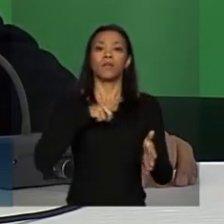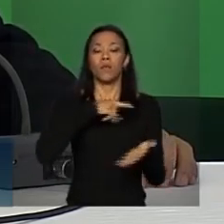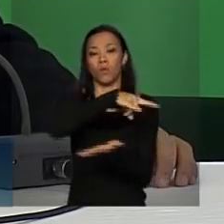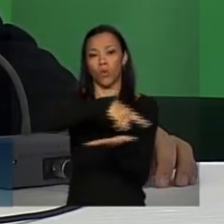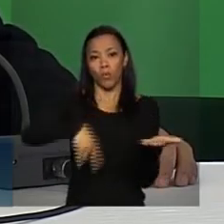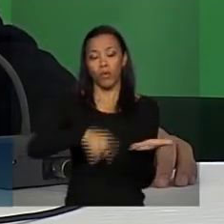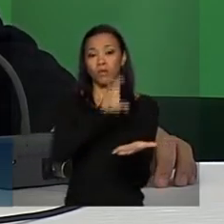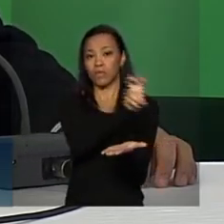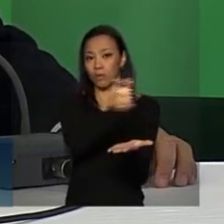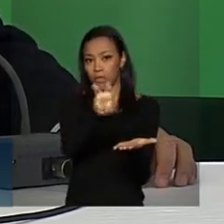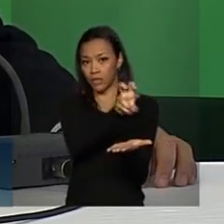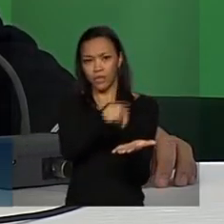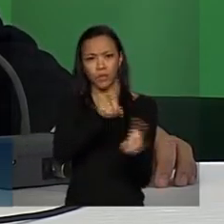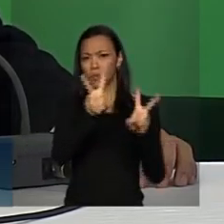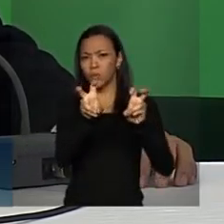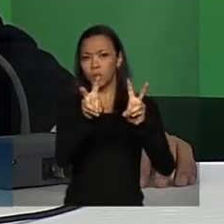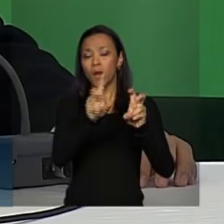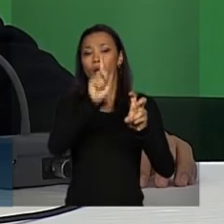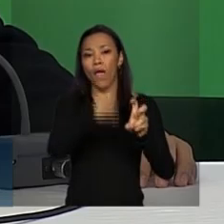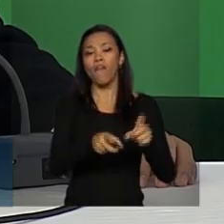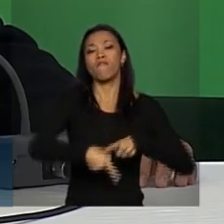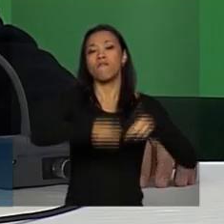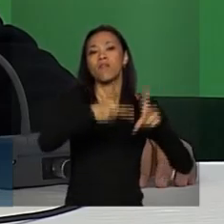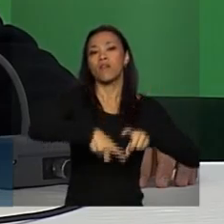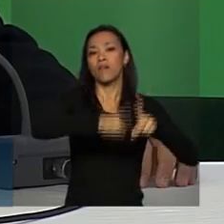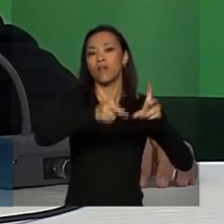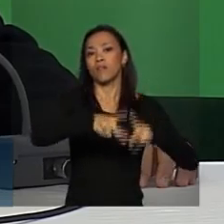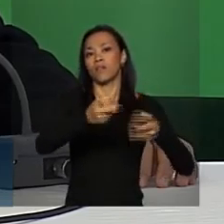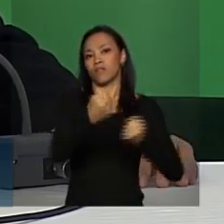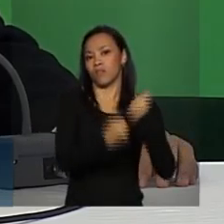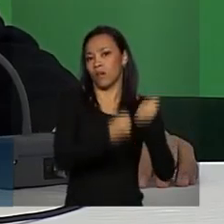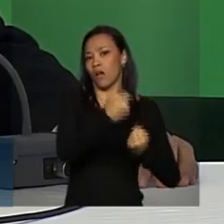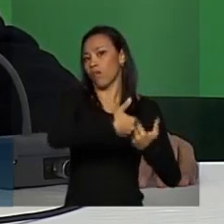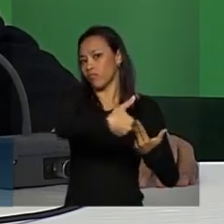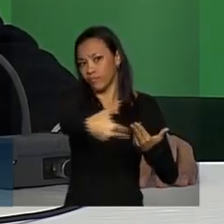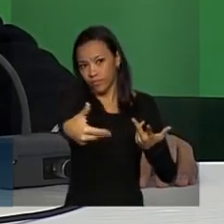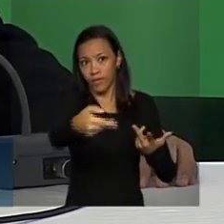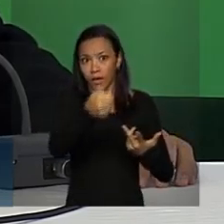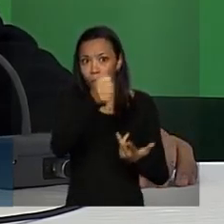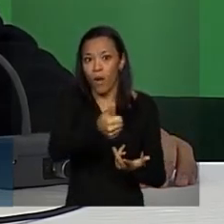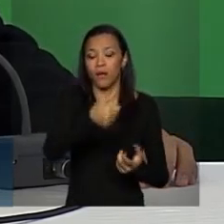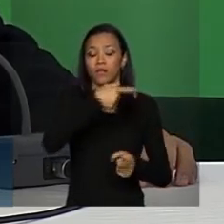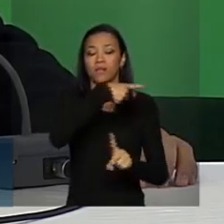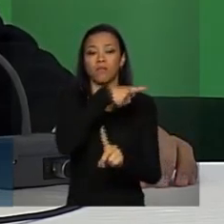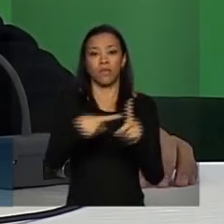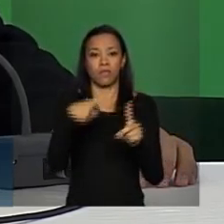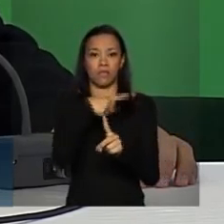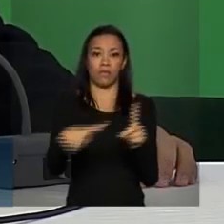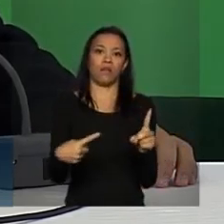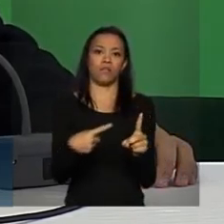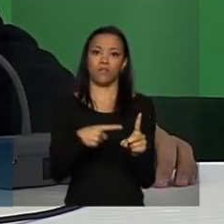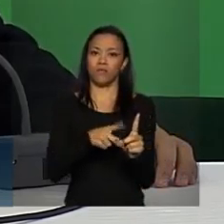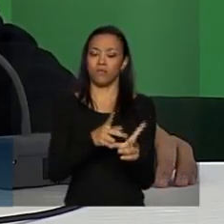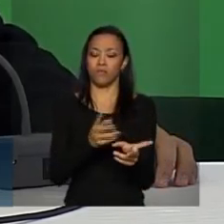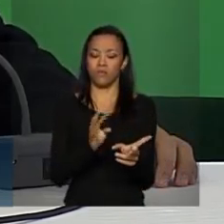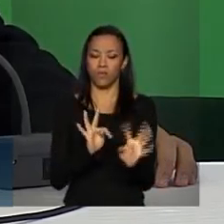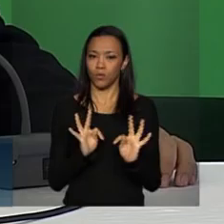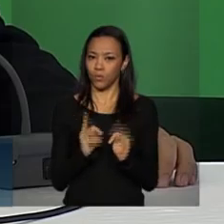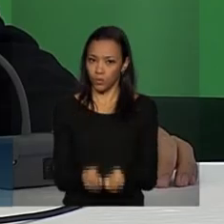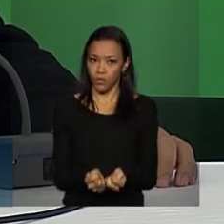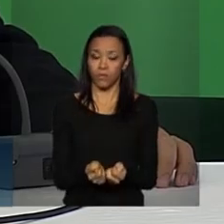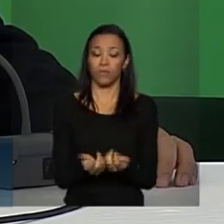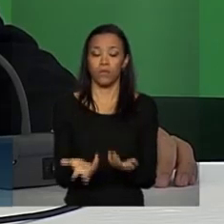trata do comércio automotivo. O comércio automotivo representa quase metade do comércio total, e